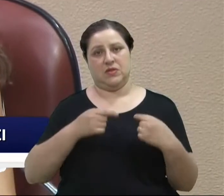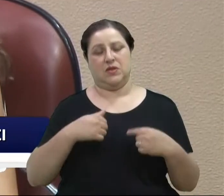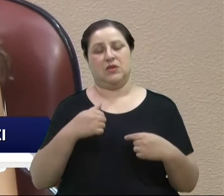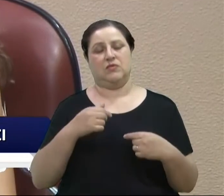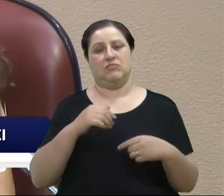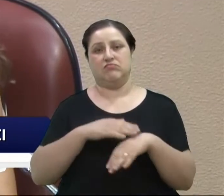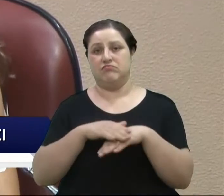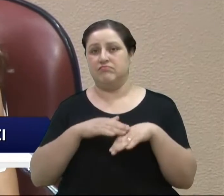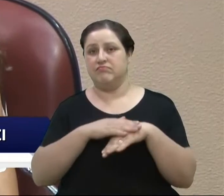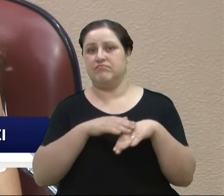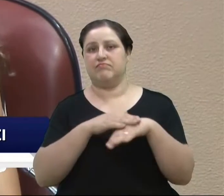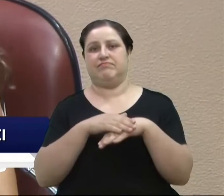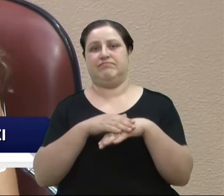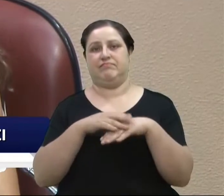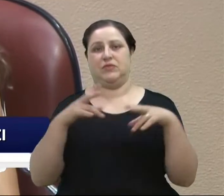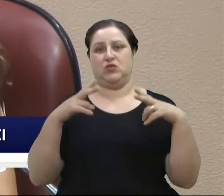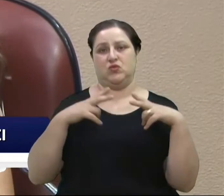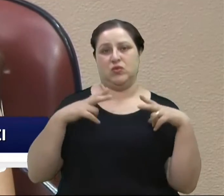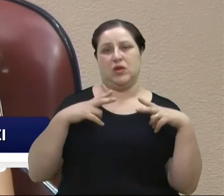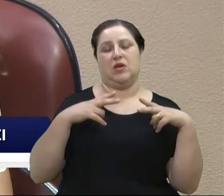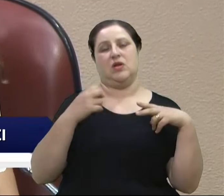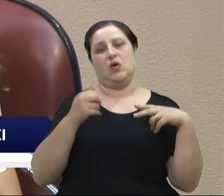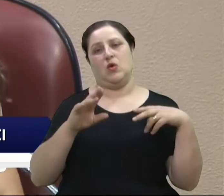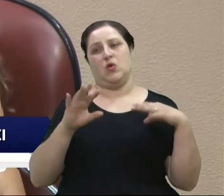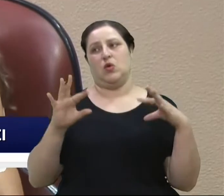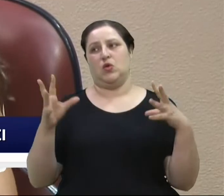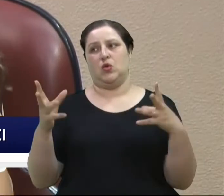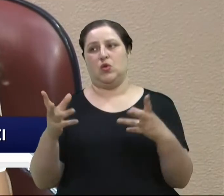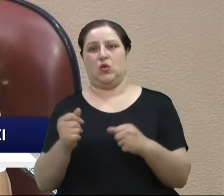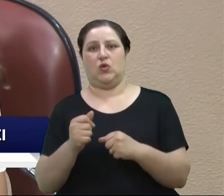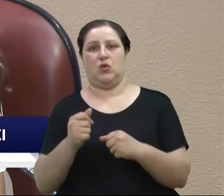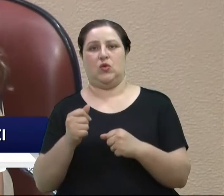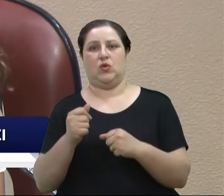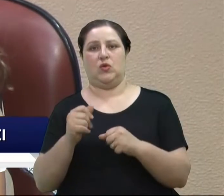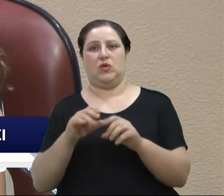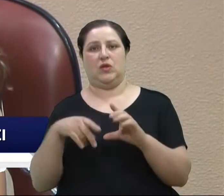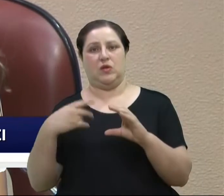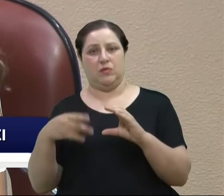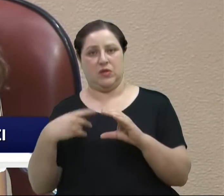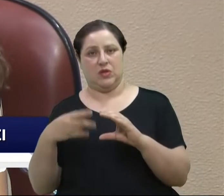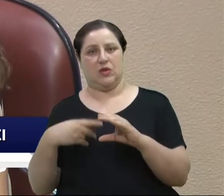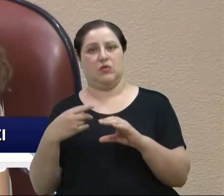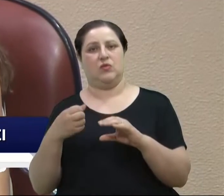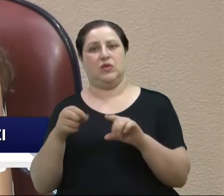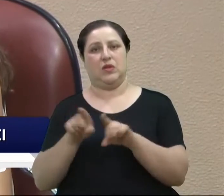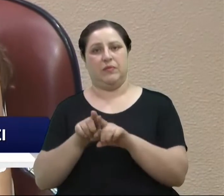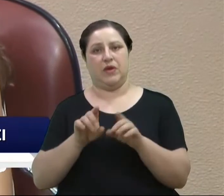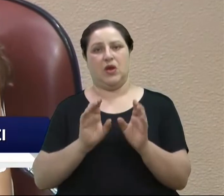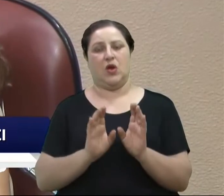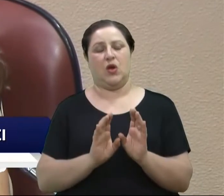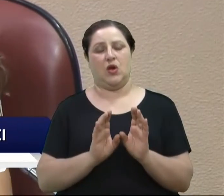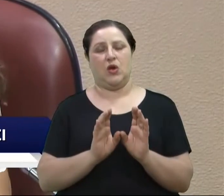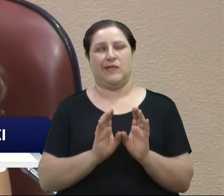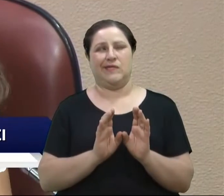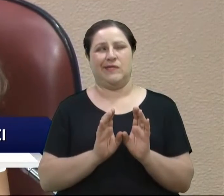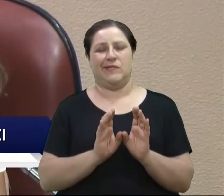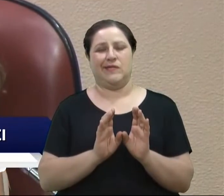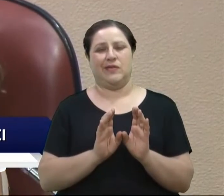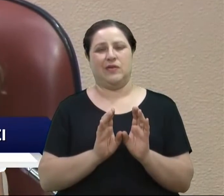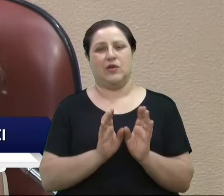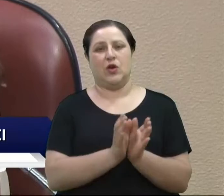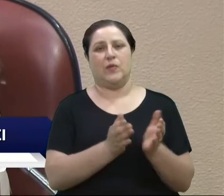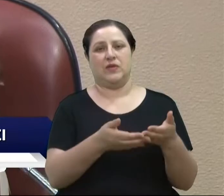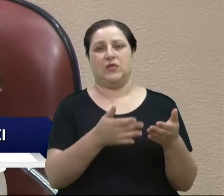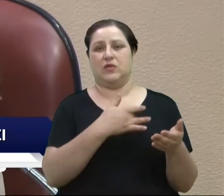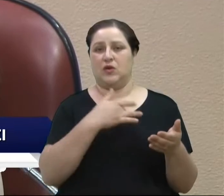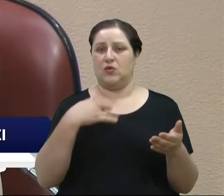a conversar individualmente, ou com todo o plenário, ou com a Comissão de Saúde, como sempre fizemos. Muito